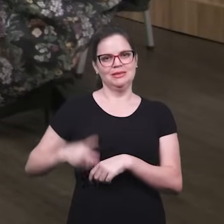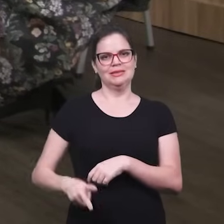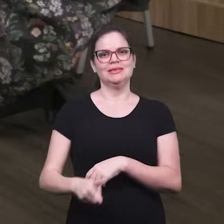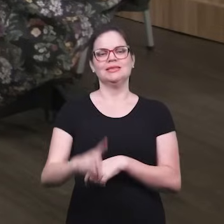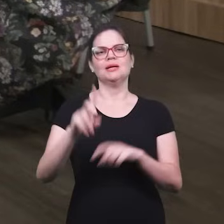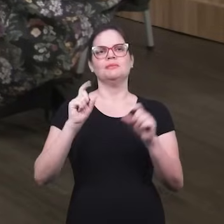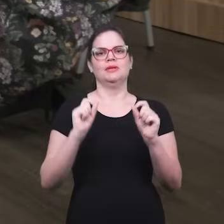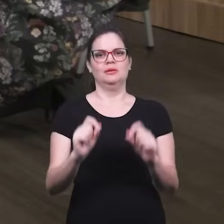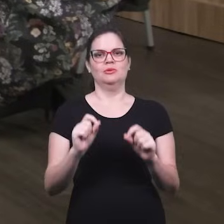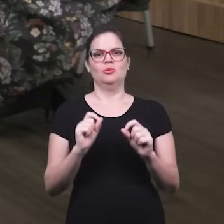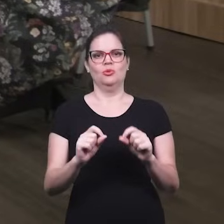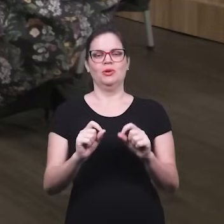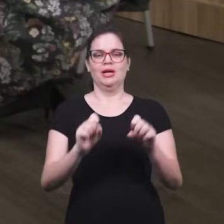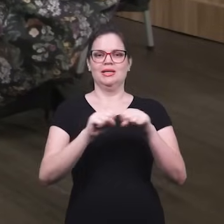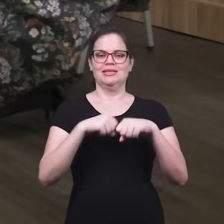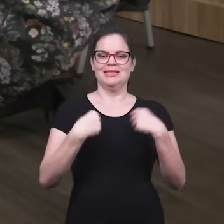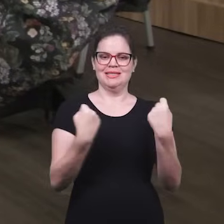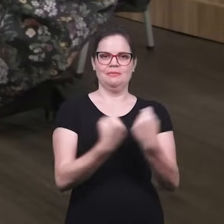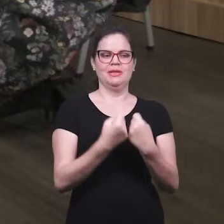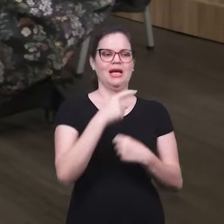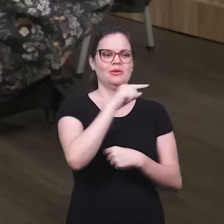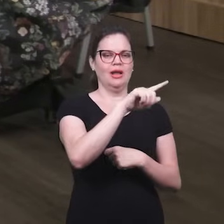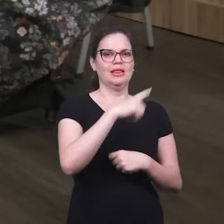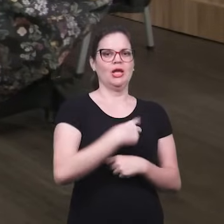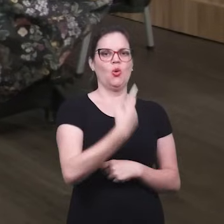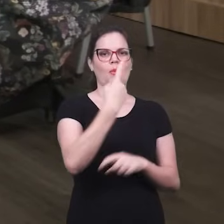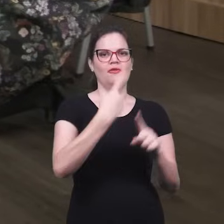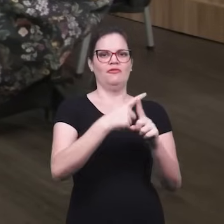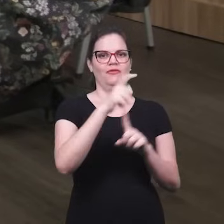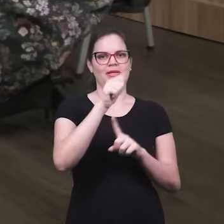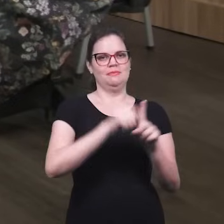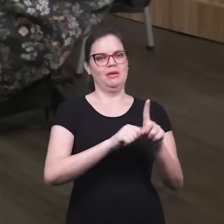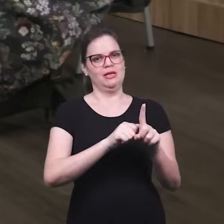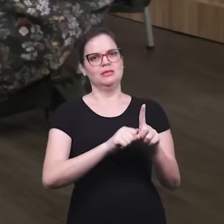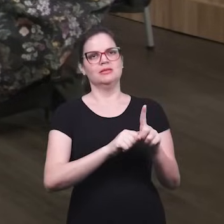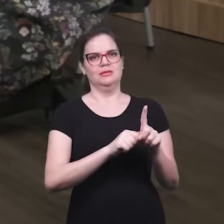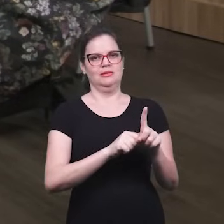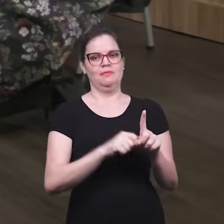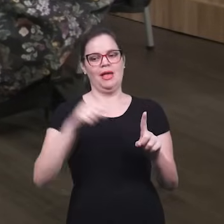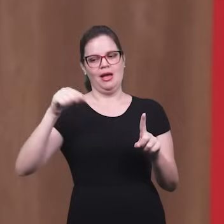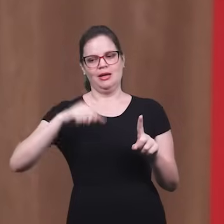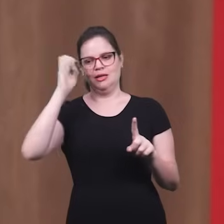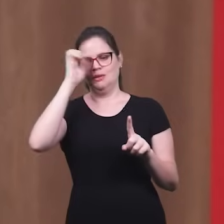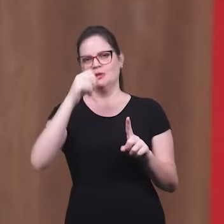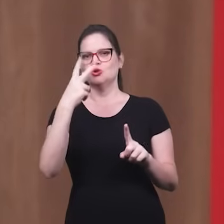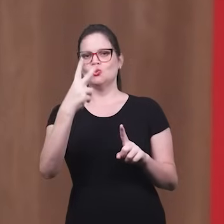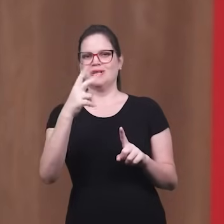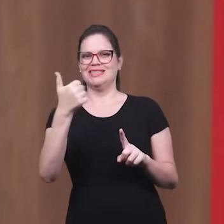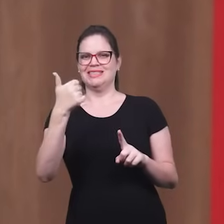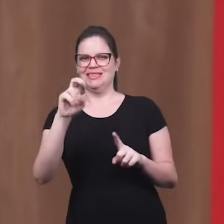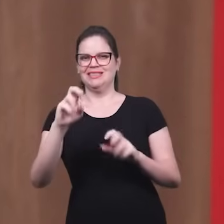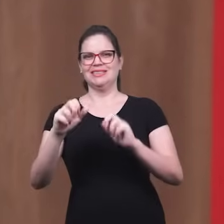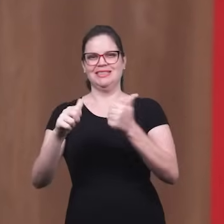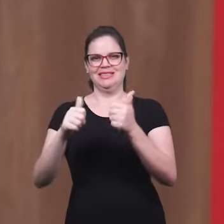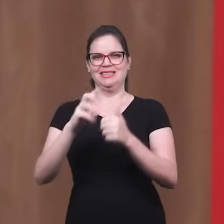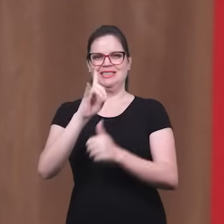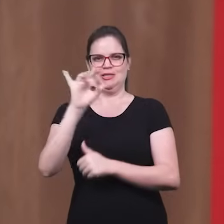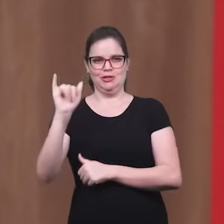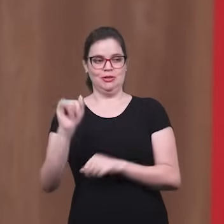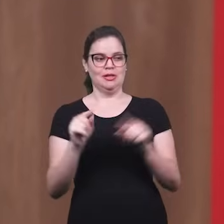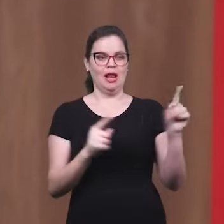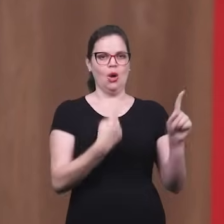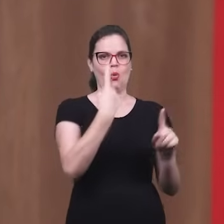eles se reúnem para assistir o seminário. Então, nós temos seminário 2 vezes ao mês, então uma vez ao mês, todos os países estão